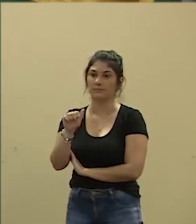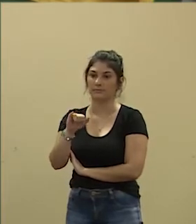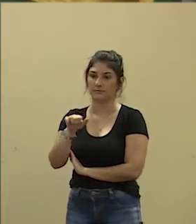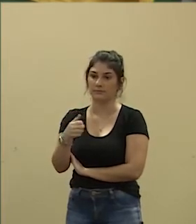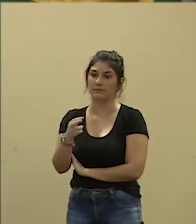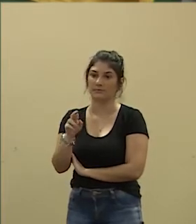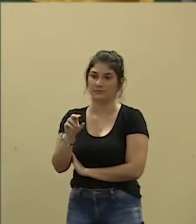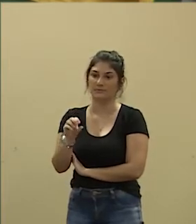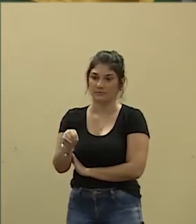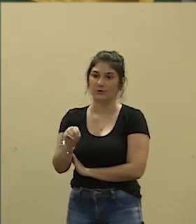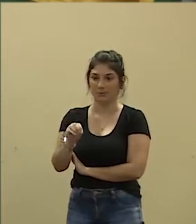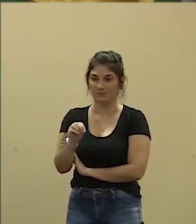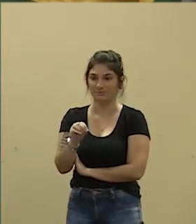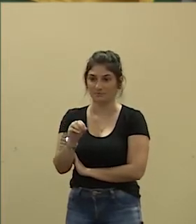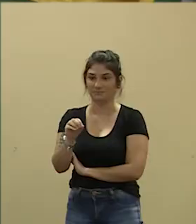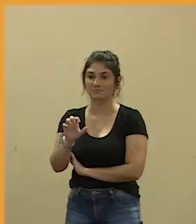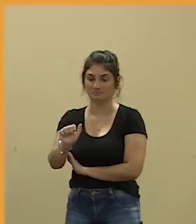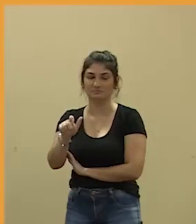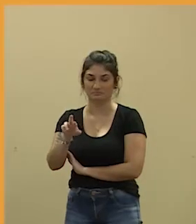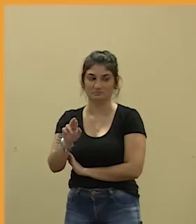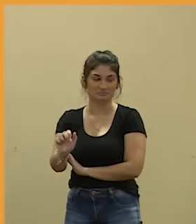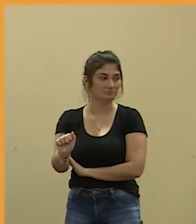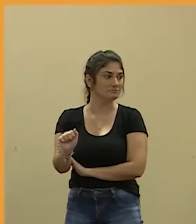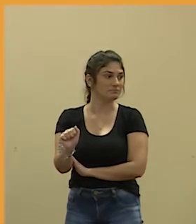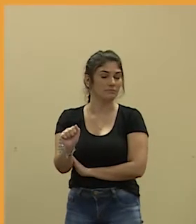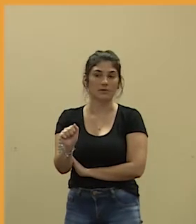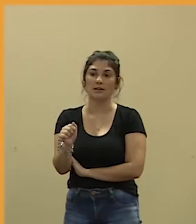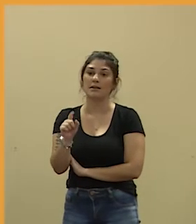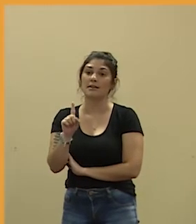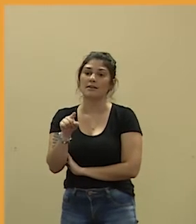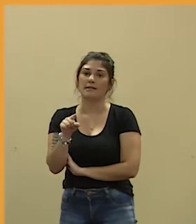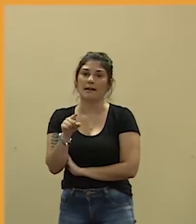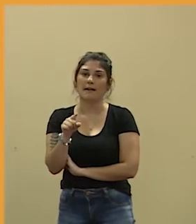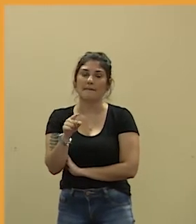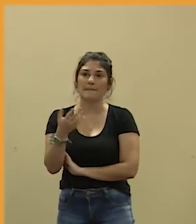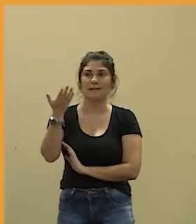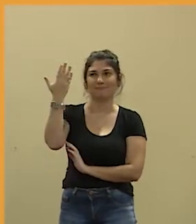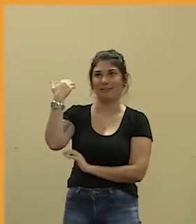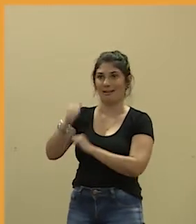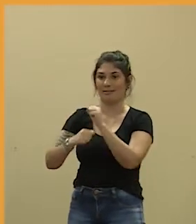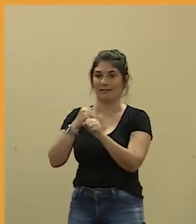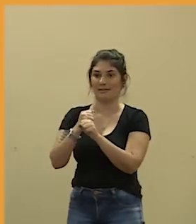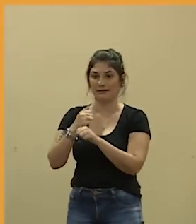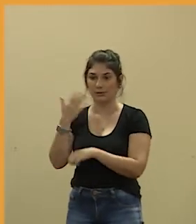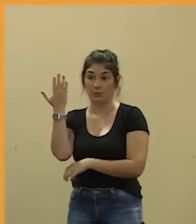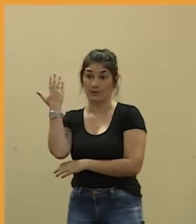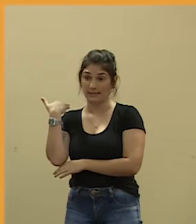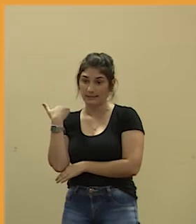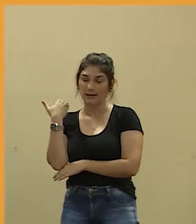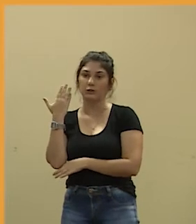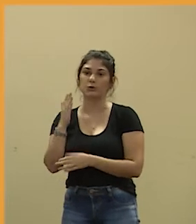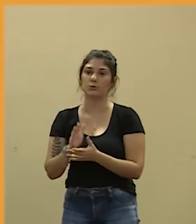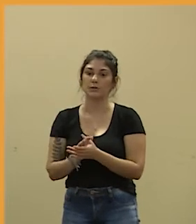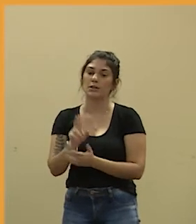2007 e que é chamado o agitado dia do professor daqui a dez anos ou seja no passado né e eu